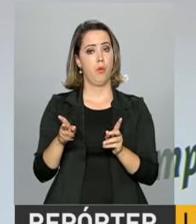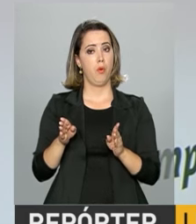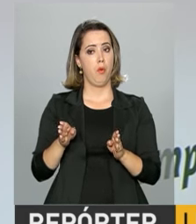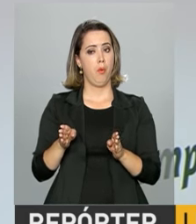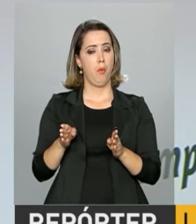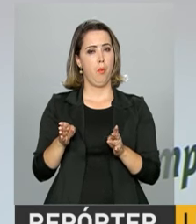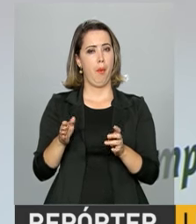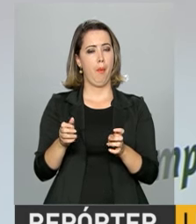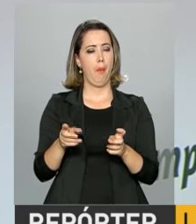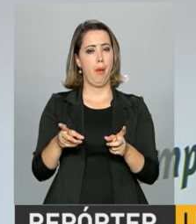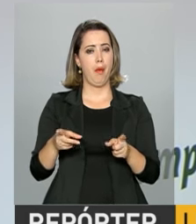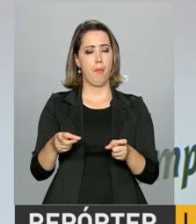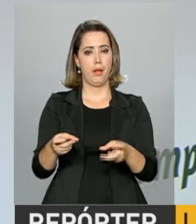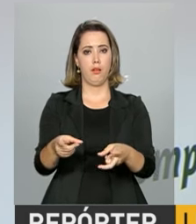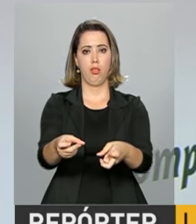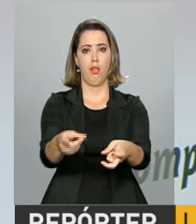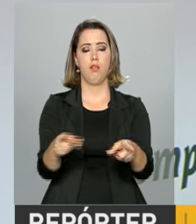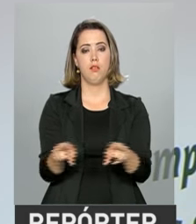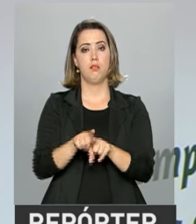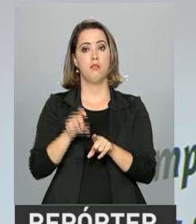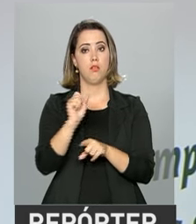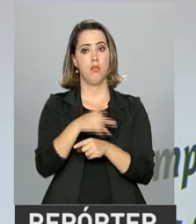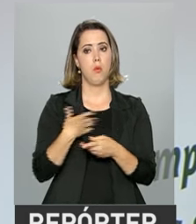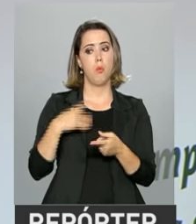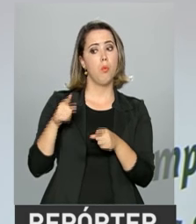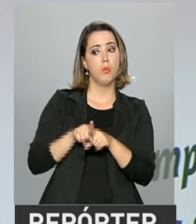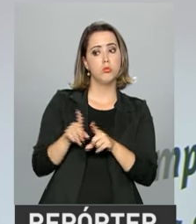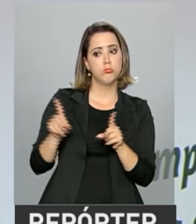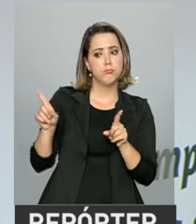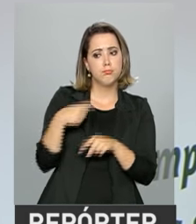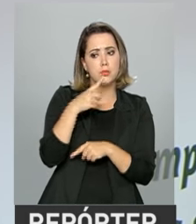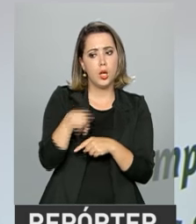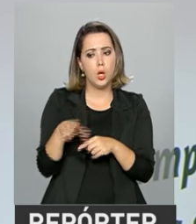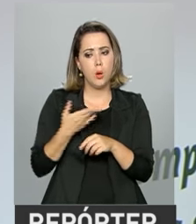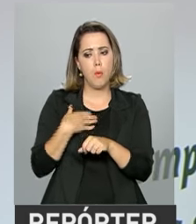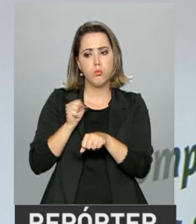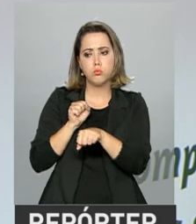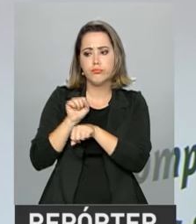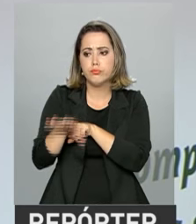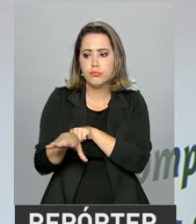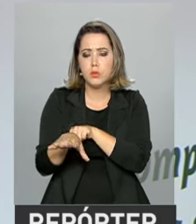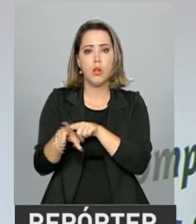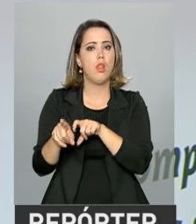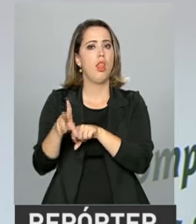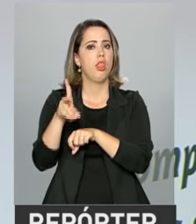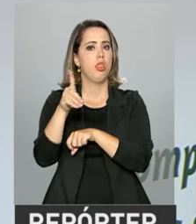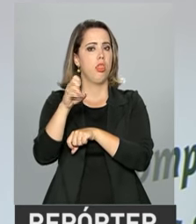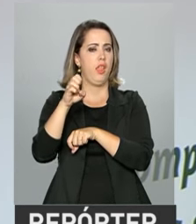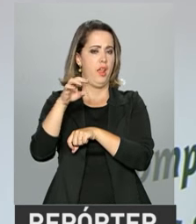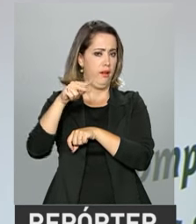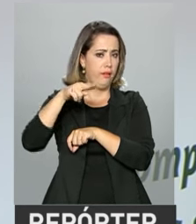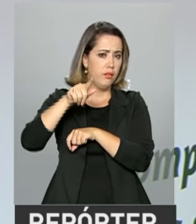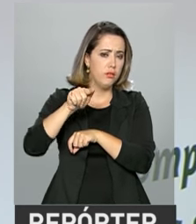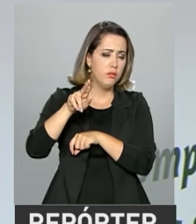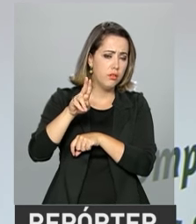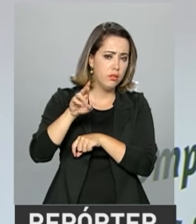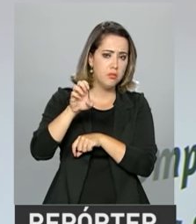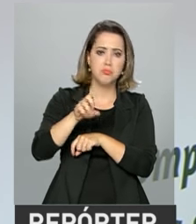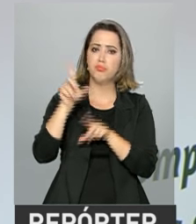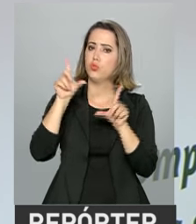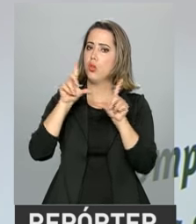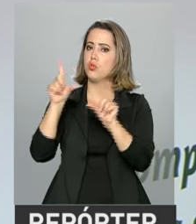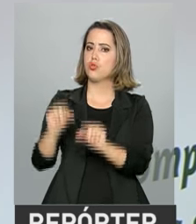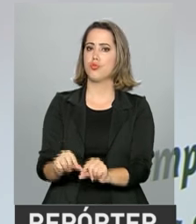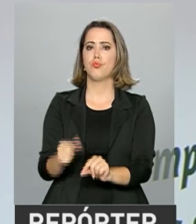bloqueia as doenças que ele transmite. Não, ele não transmite mais dengue, por exemplo, ele reduz muito a